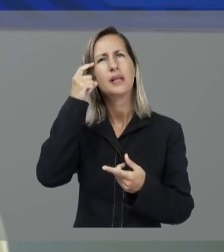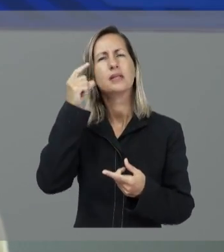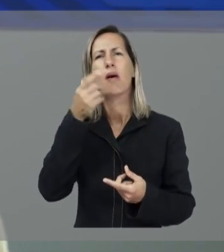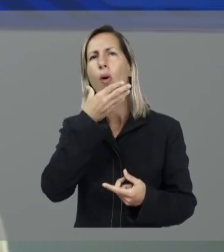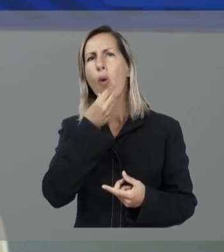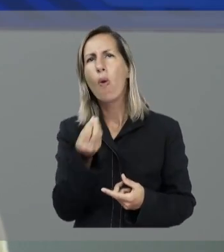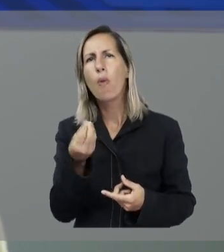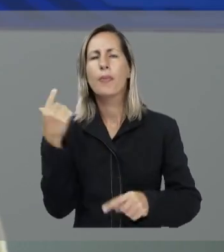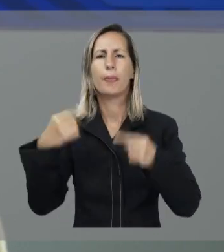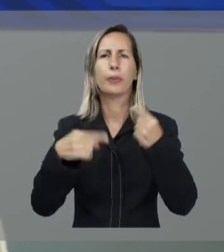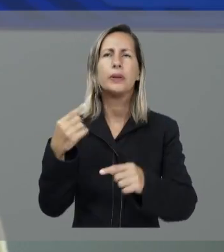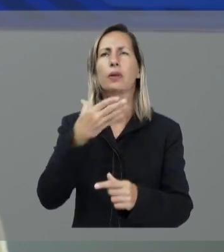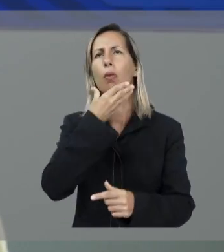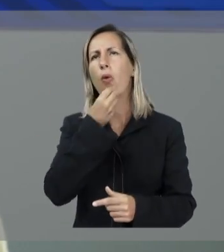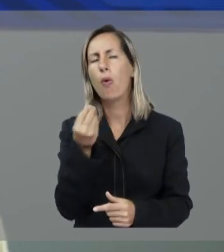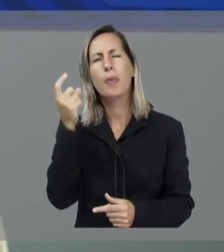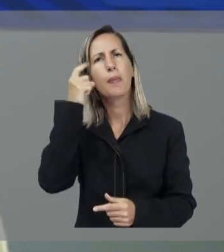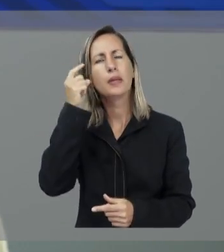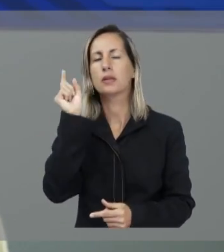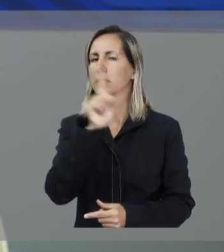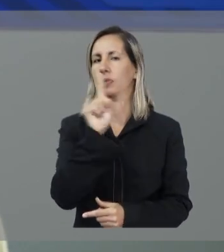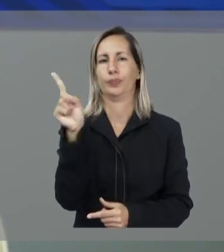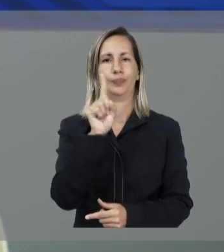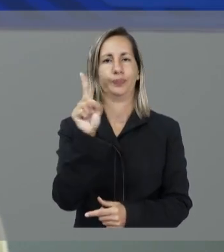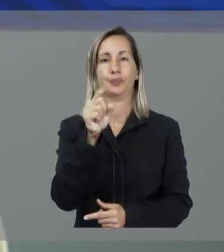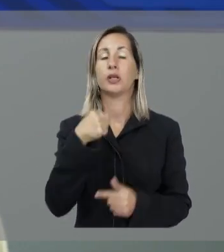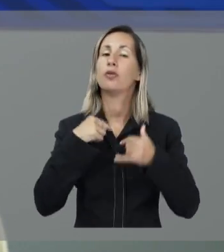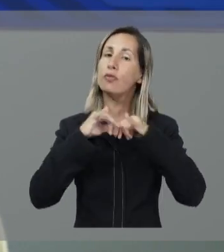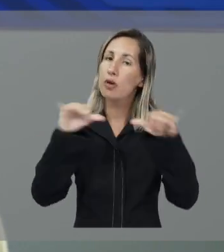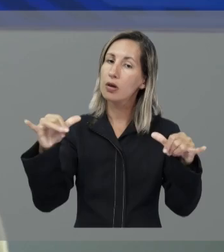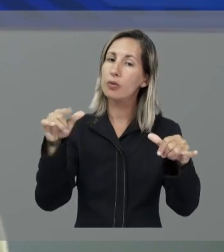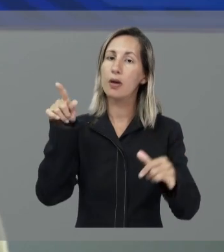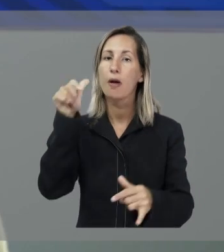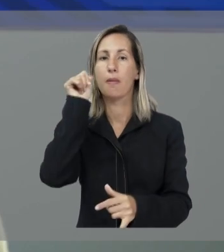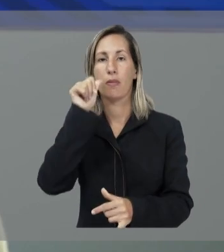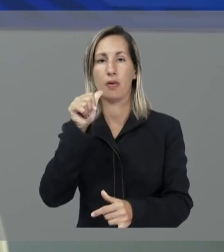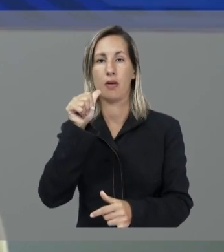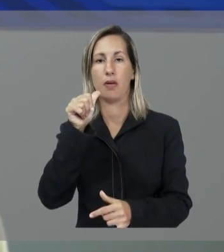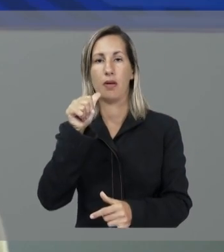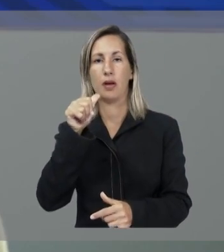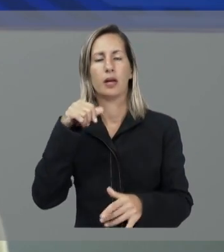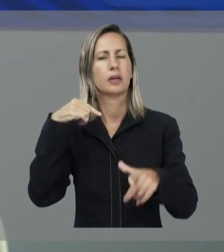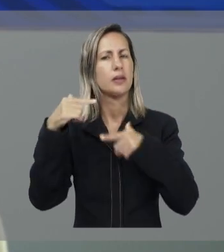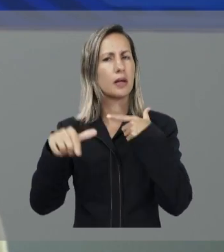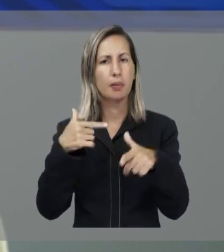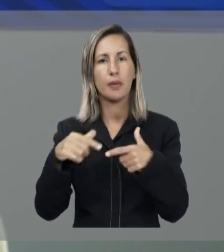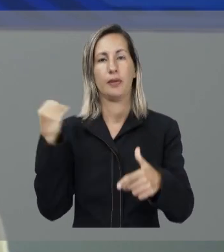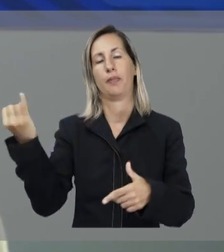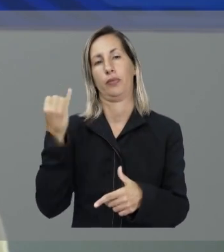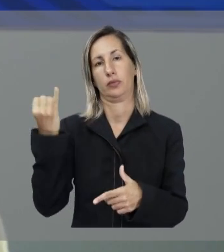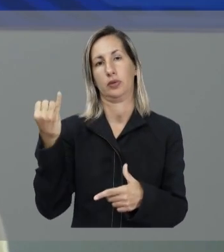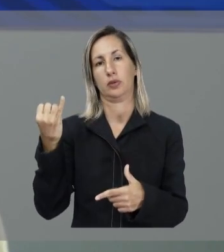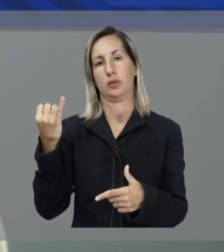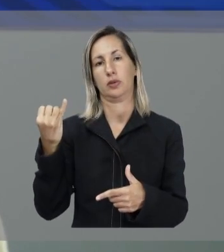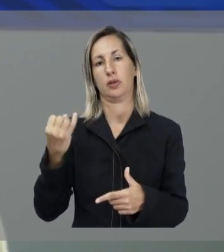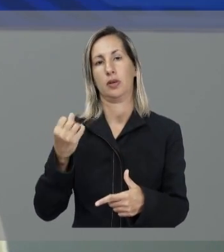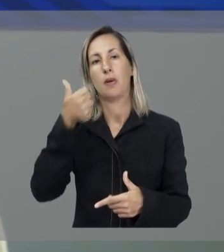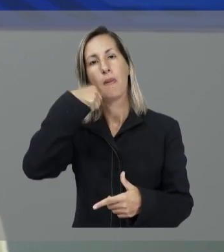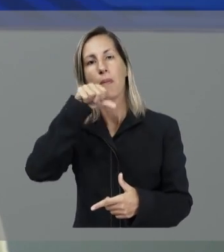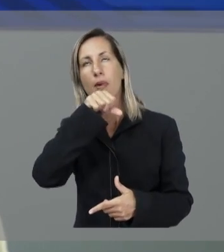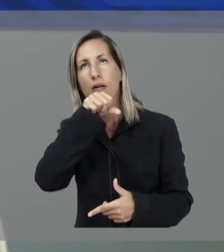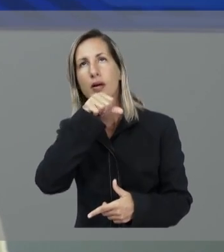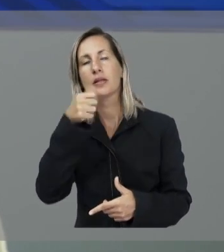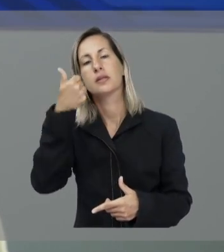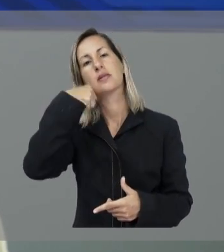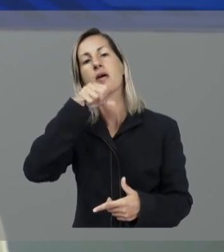que acha que a política é para homem, não existe isso. E eu digo muito que a mulher, ela tem uma tarefa muito importante. Nós somos mães,